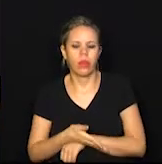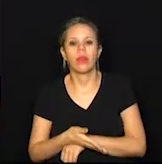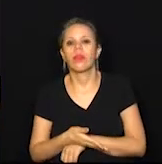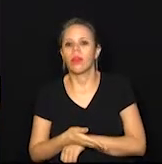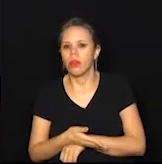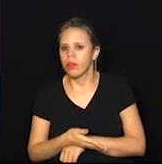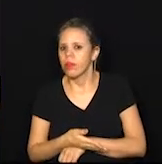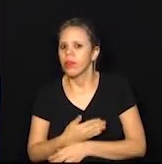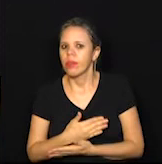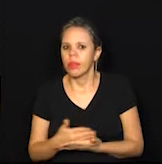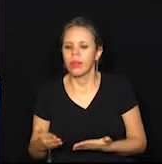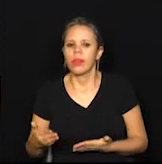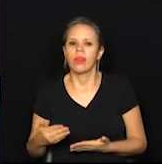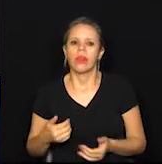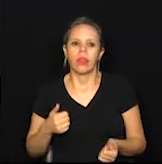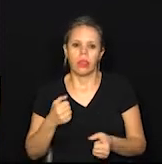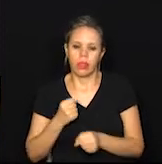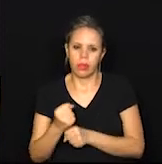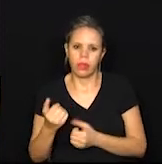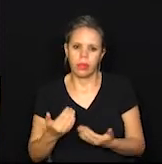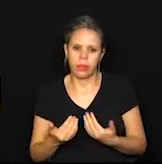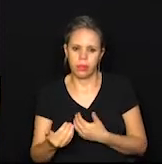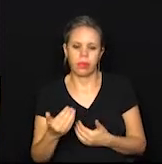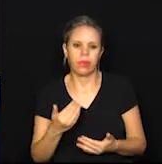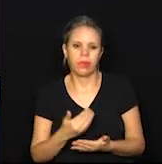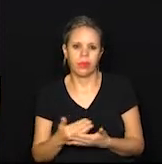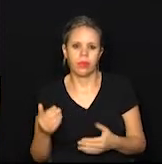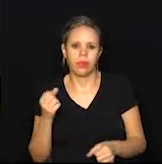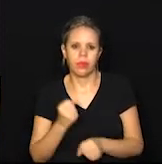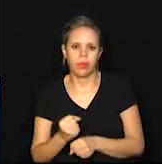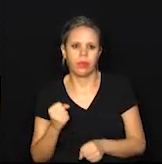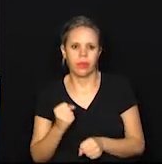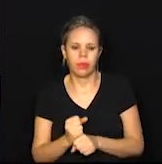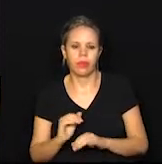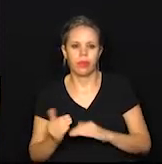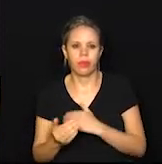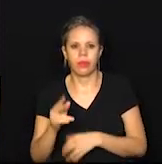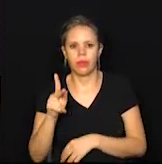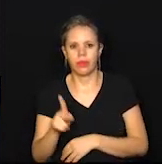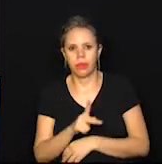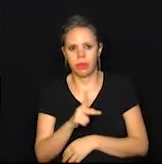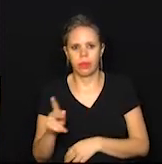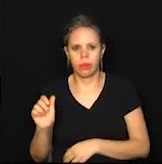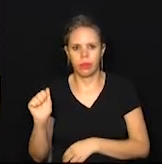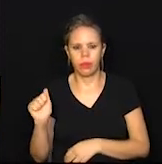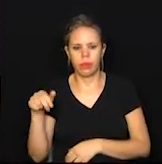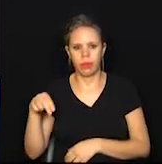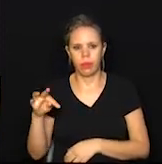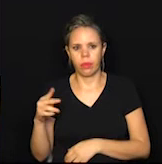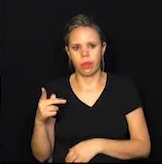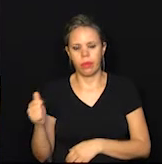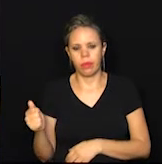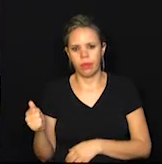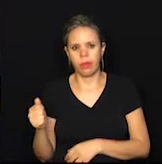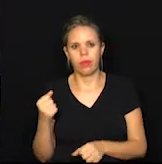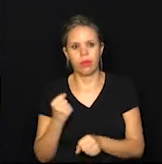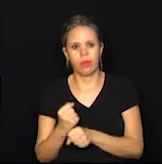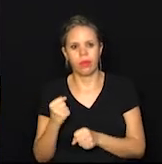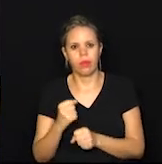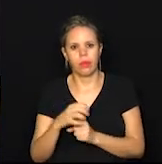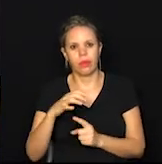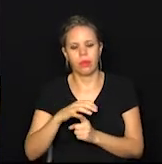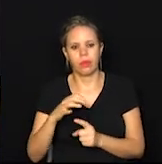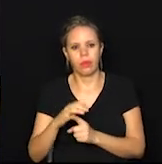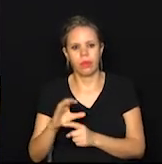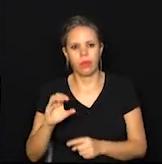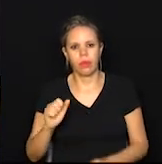para previsão de obra, que é a construção do campo da Vila do Padre Anchieta, reforma da praça do Gilberto Campos Valente